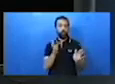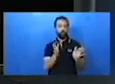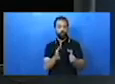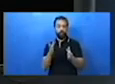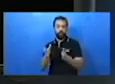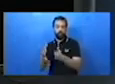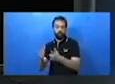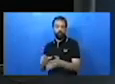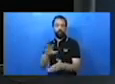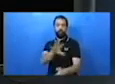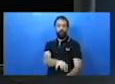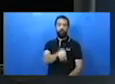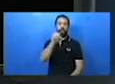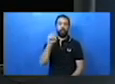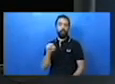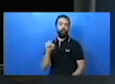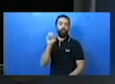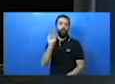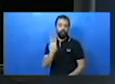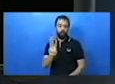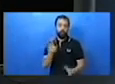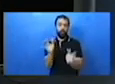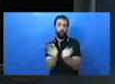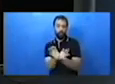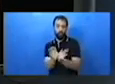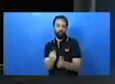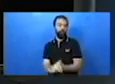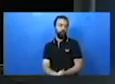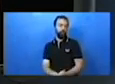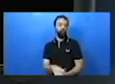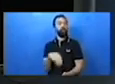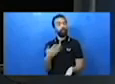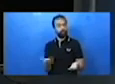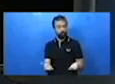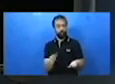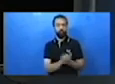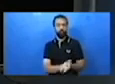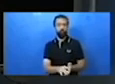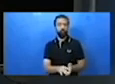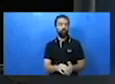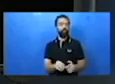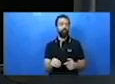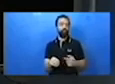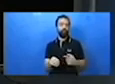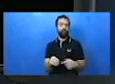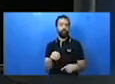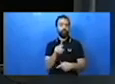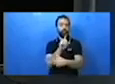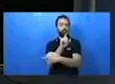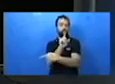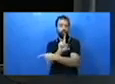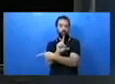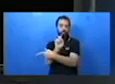grupos e pegar 3 grupos. Ou seja, vou pegar o 12, dividir por